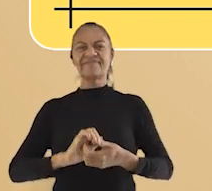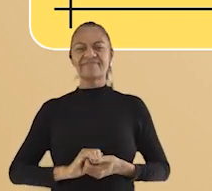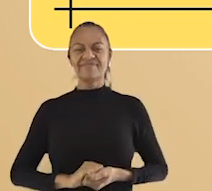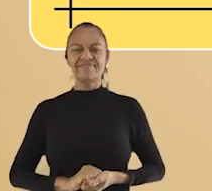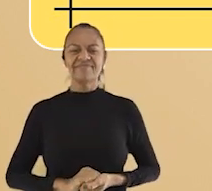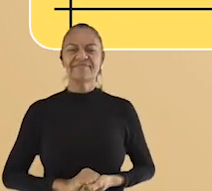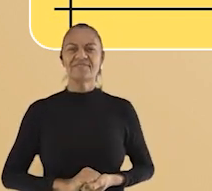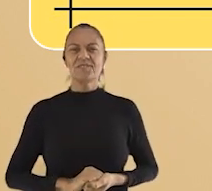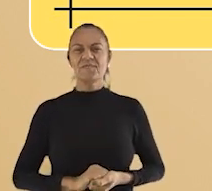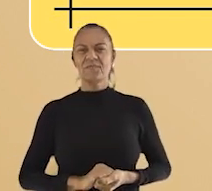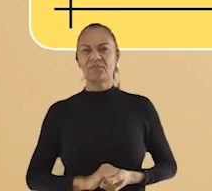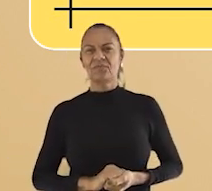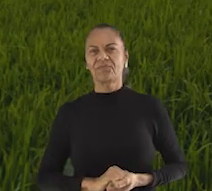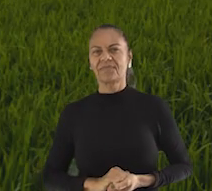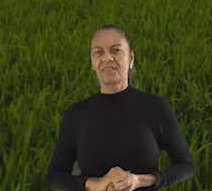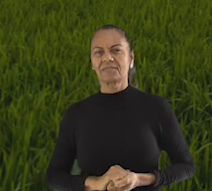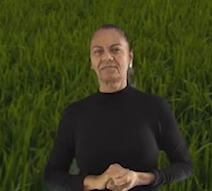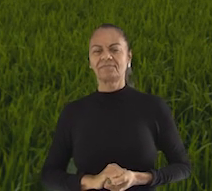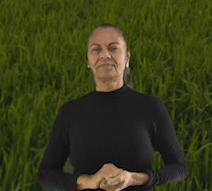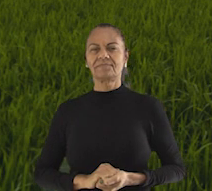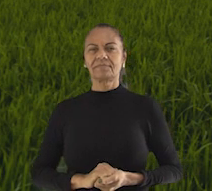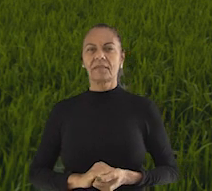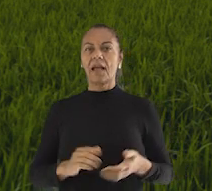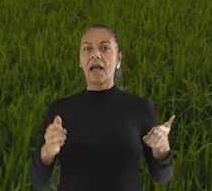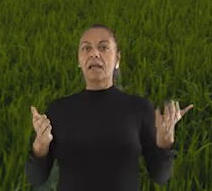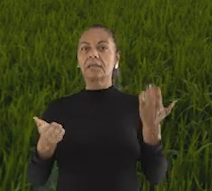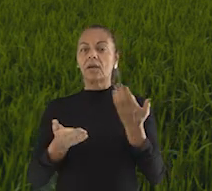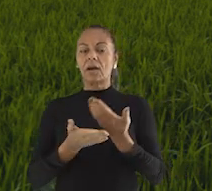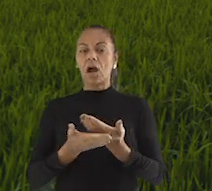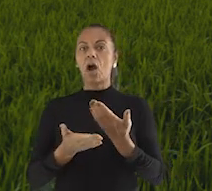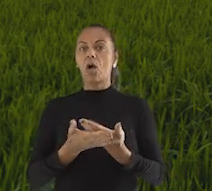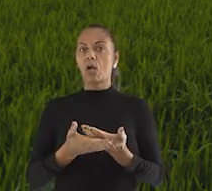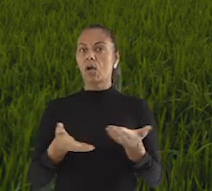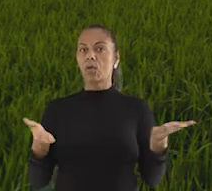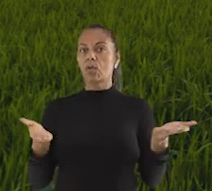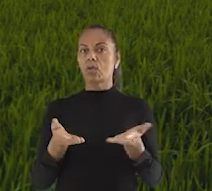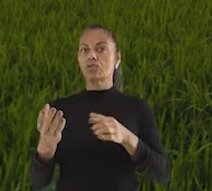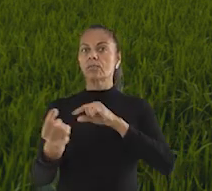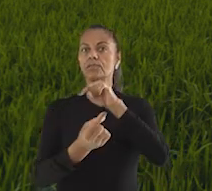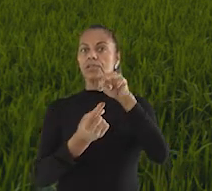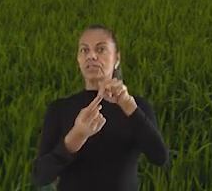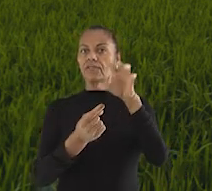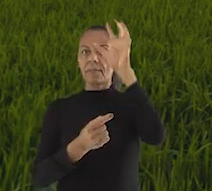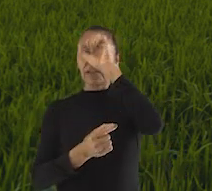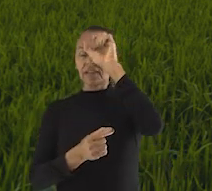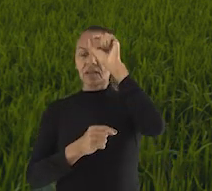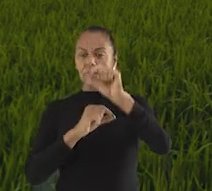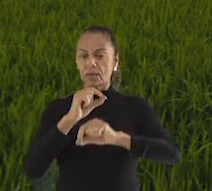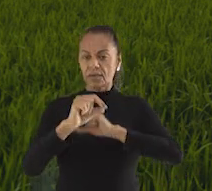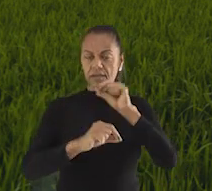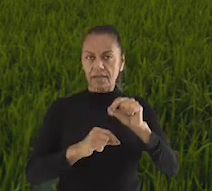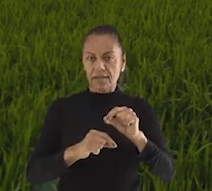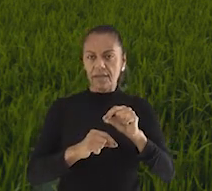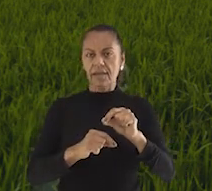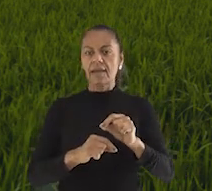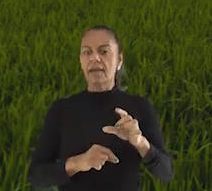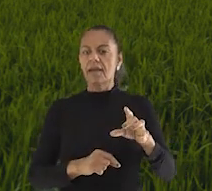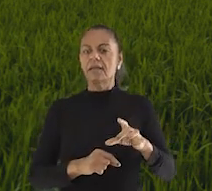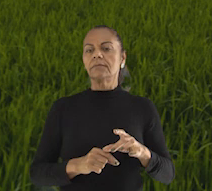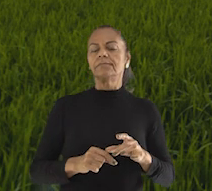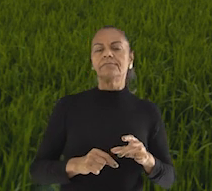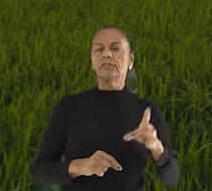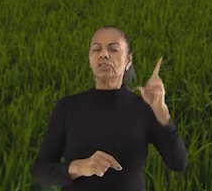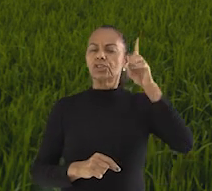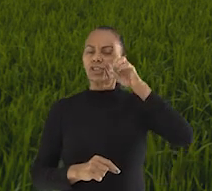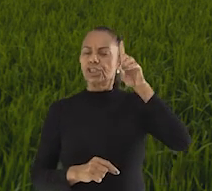ali no canto da tela, beleza? Sobre a aula de hoje. O objetivo de aprendizagem é problematizar